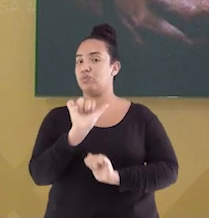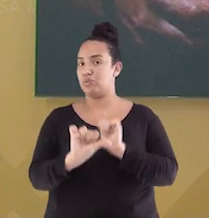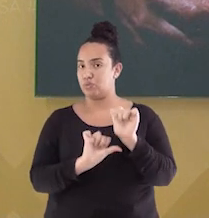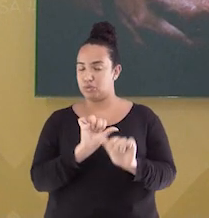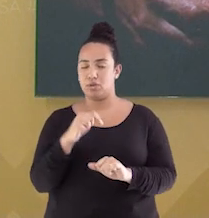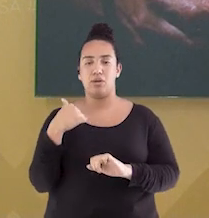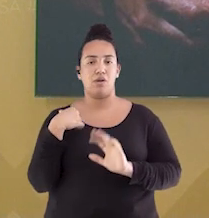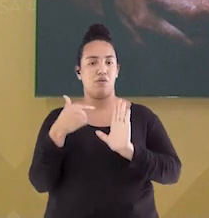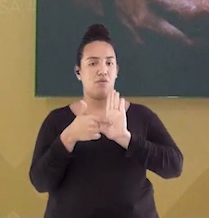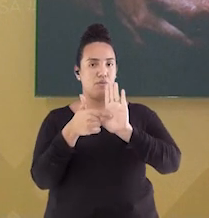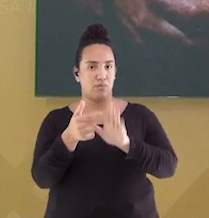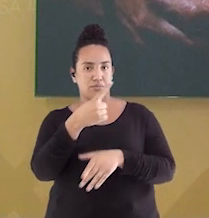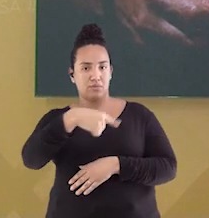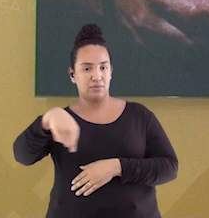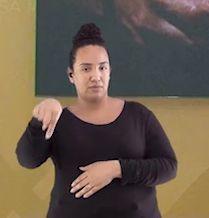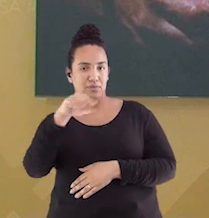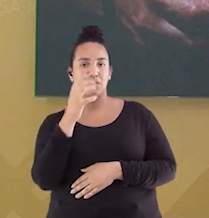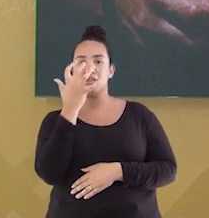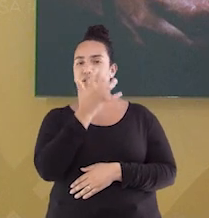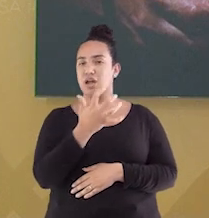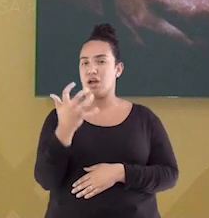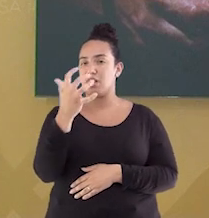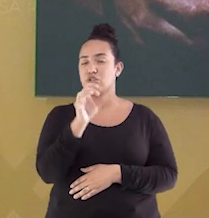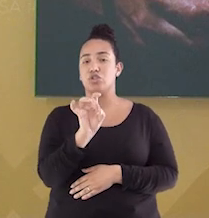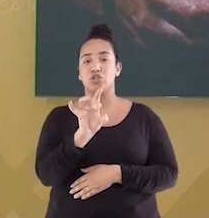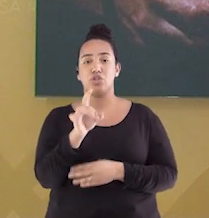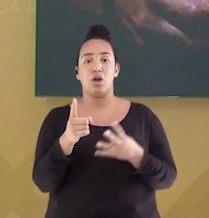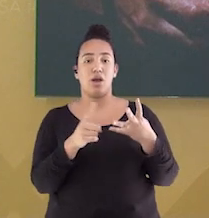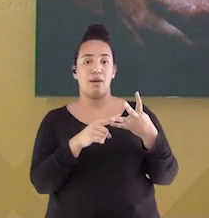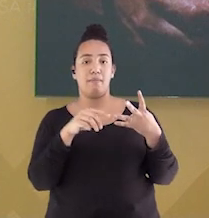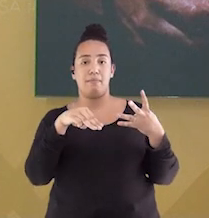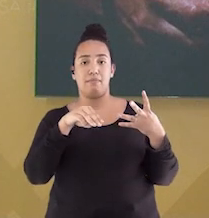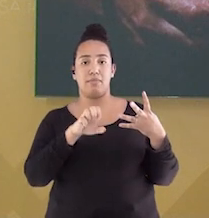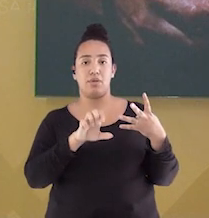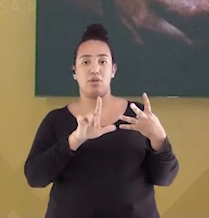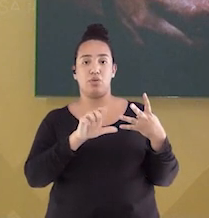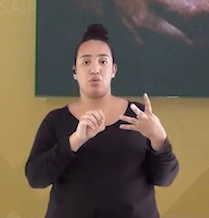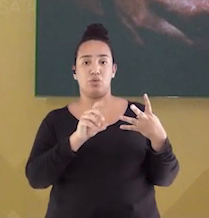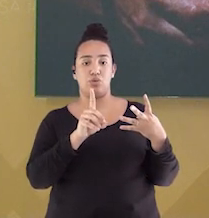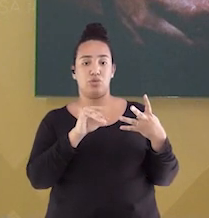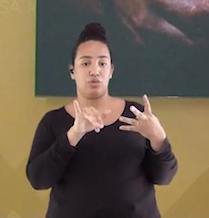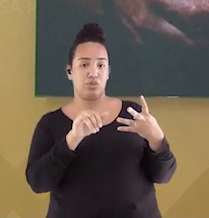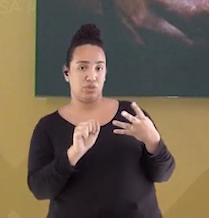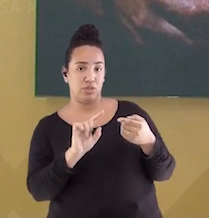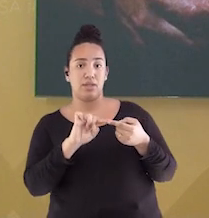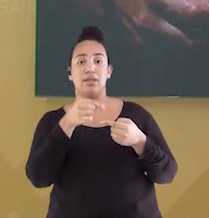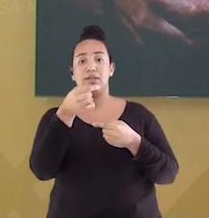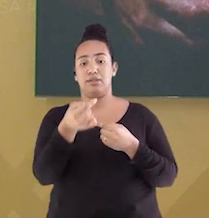vocês cantando primeiro só a melodia e na segunda vez acrescentando a harmonia. Olha só.